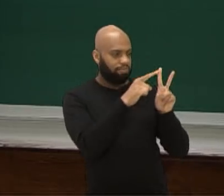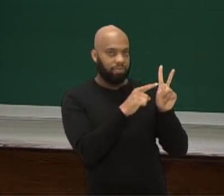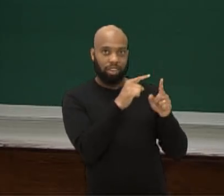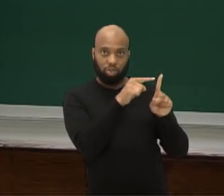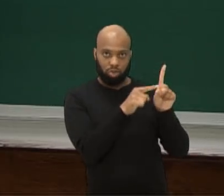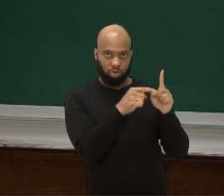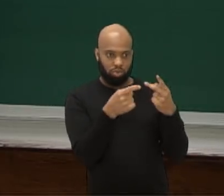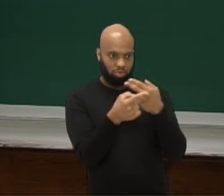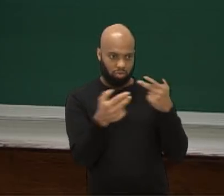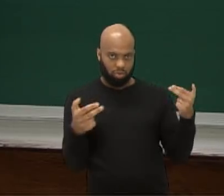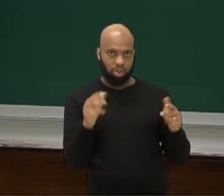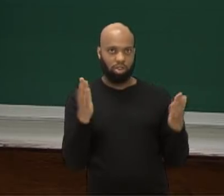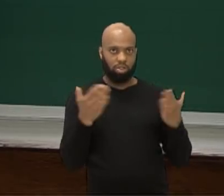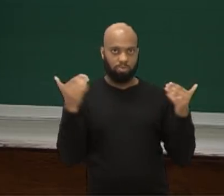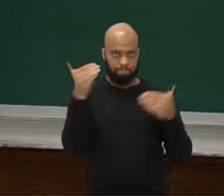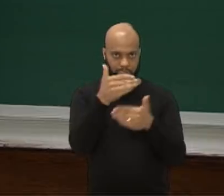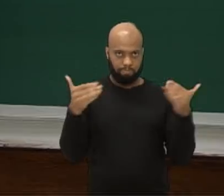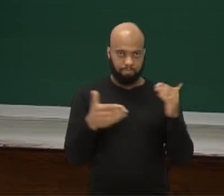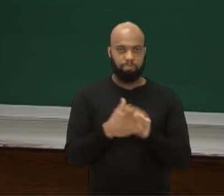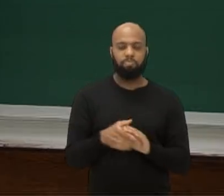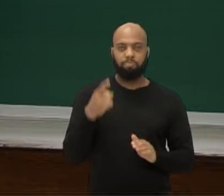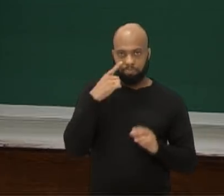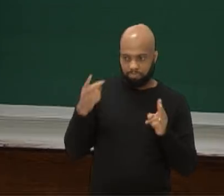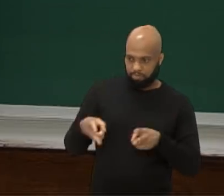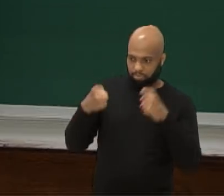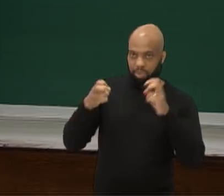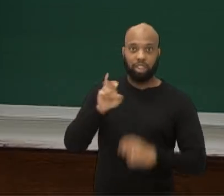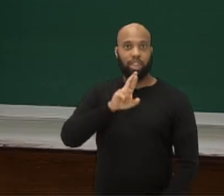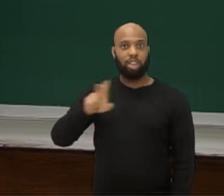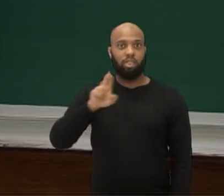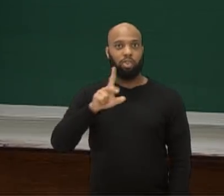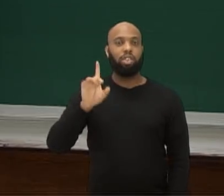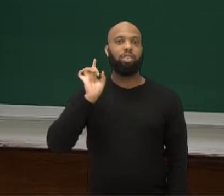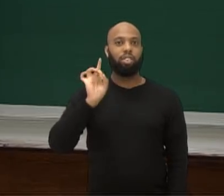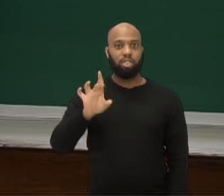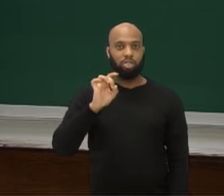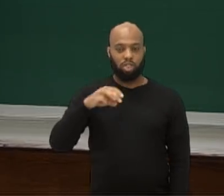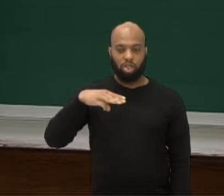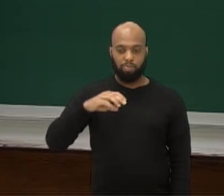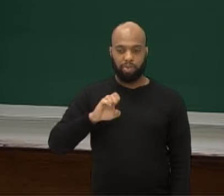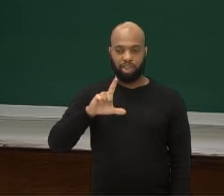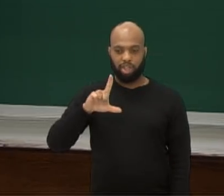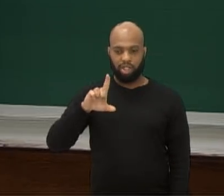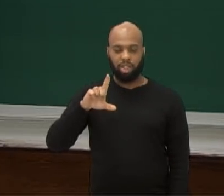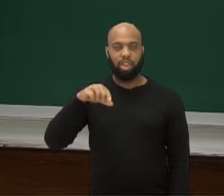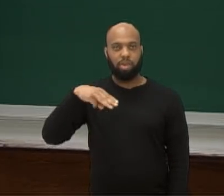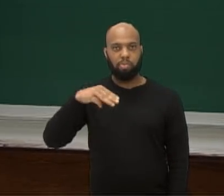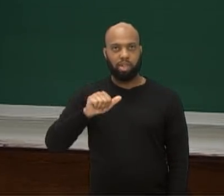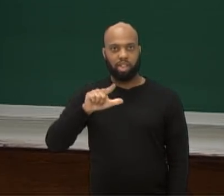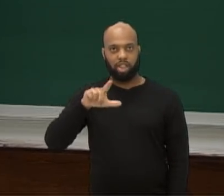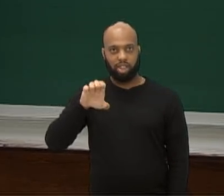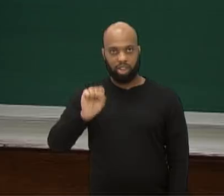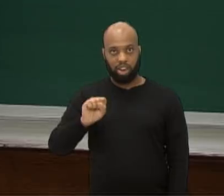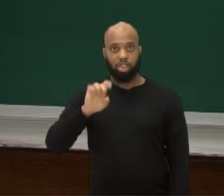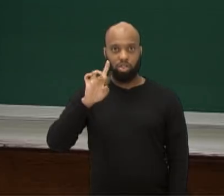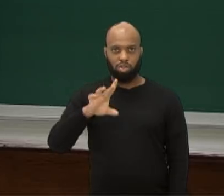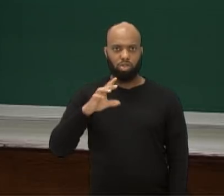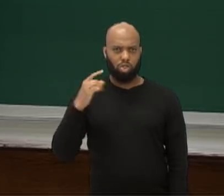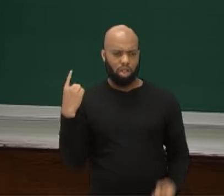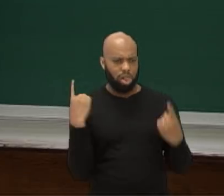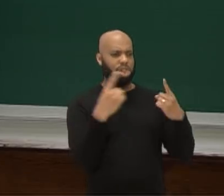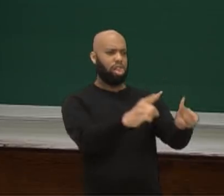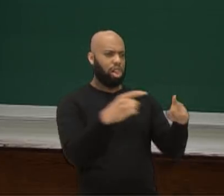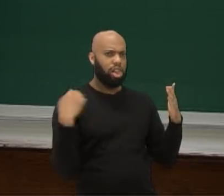desse slide. Então perceba, não foram somente malês que atacaram,